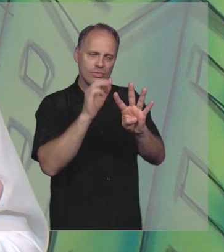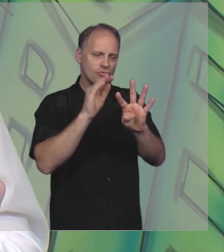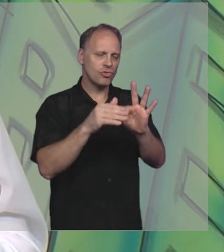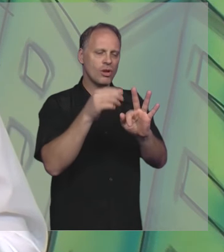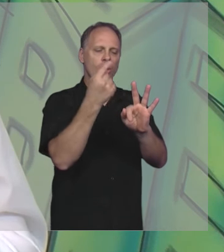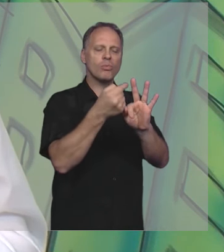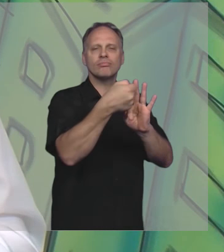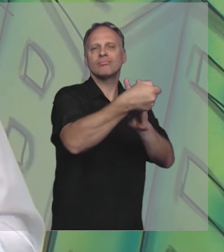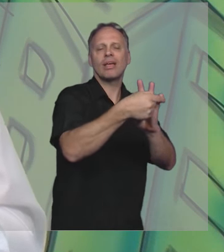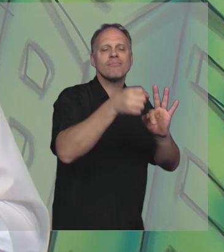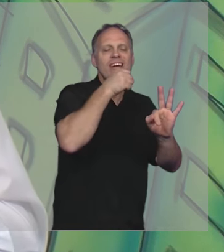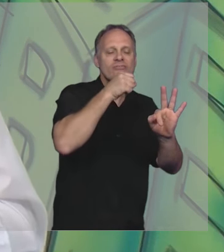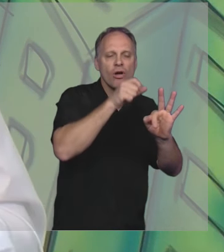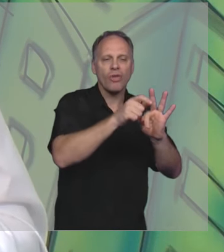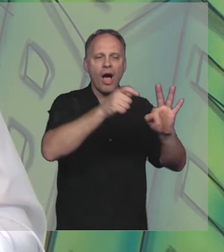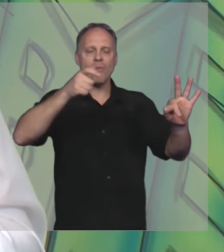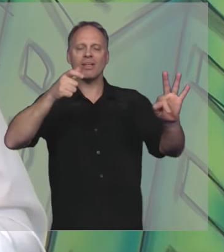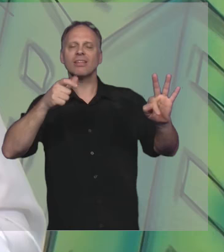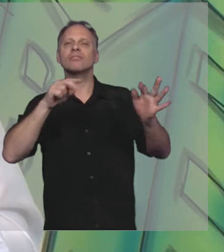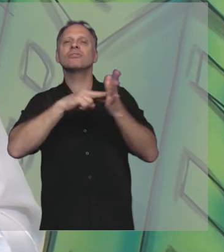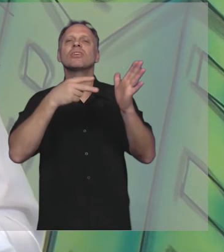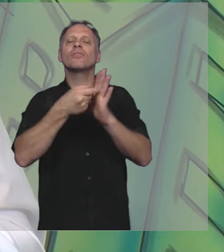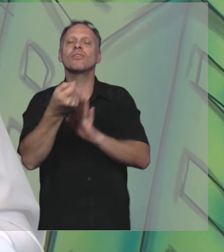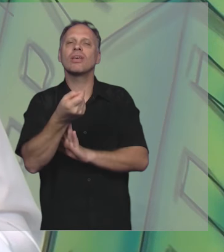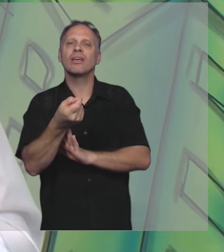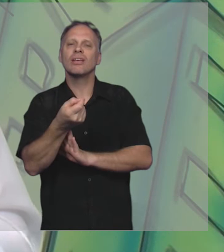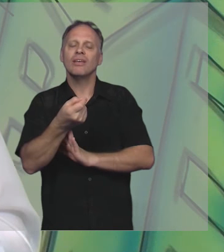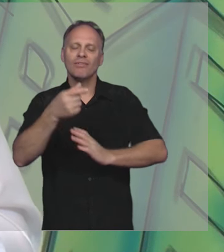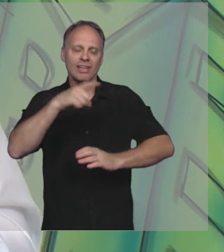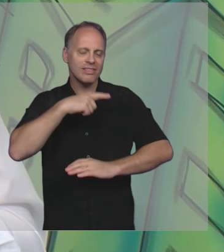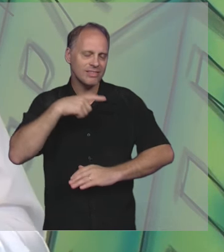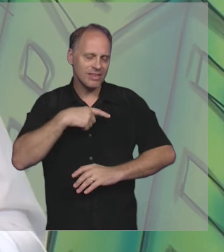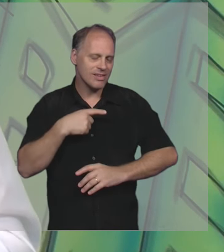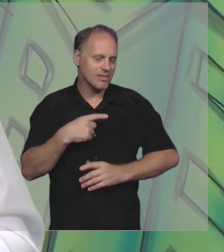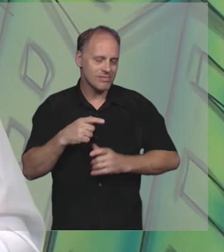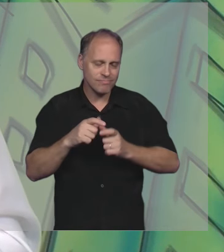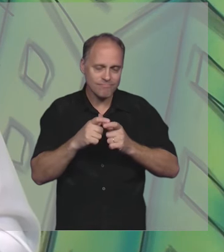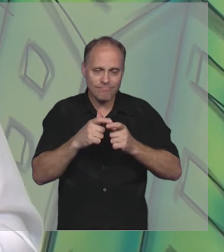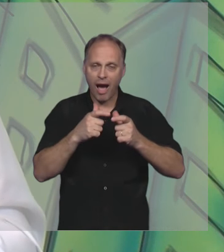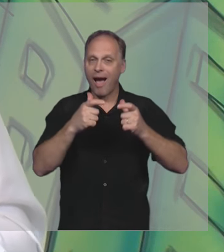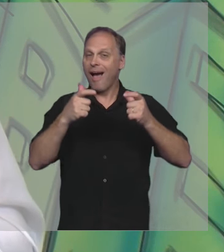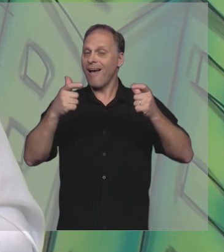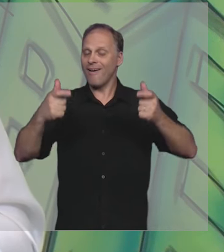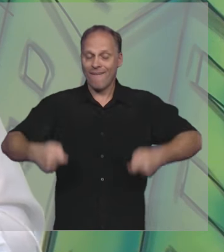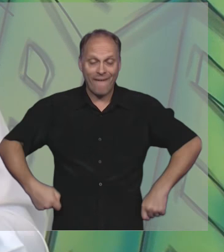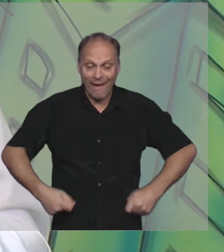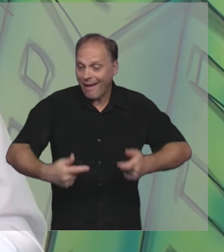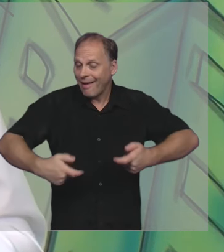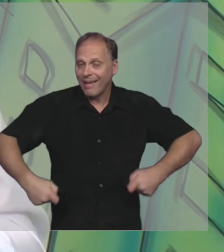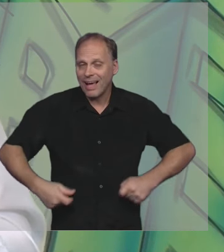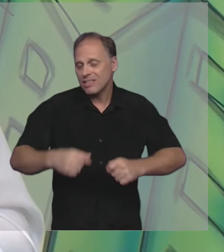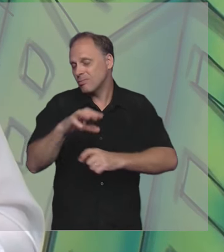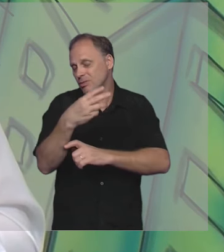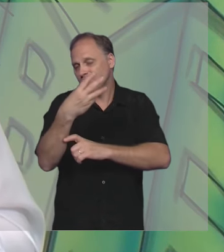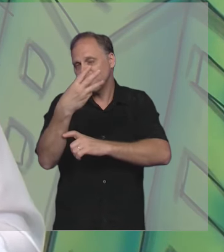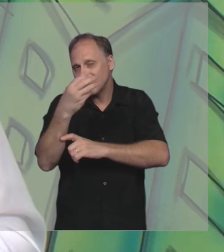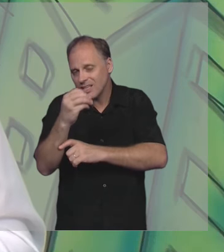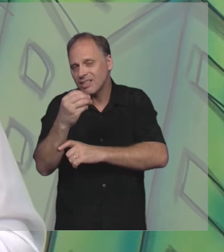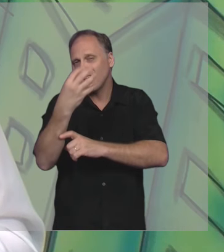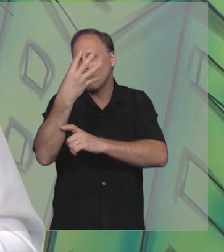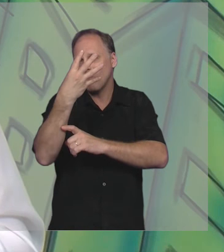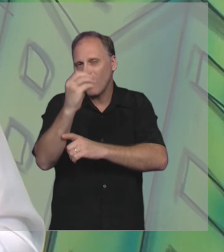incremento ainda com os idosos, isso significa que tu vai passar, com certeza vai se aproximar da faixa aí dos